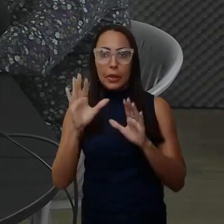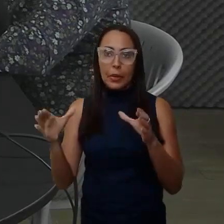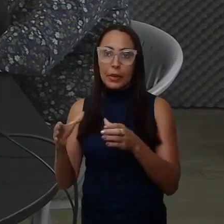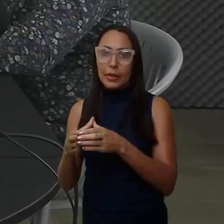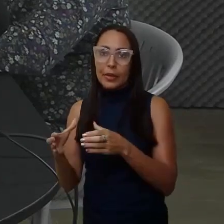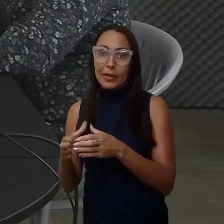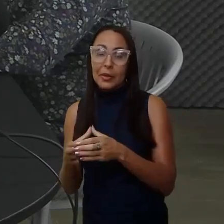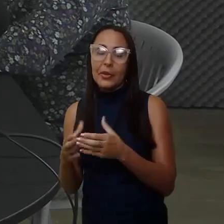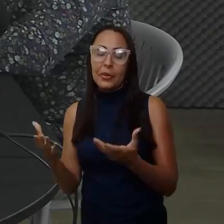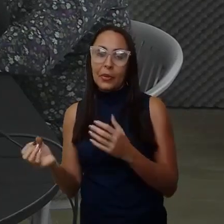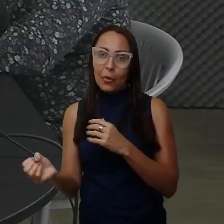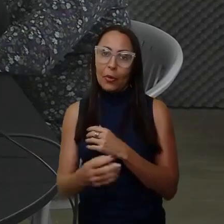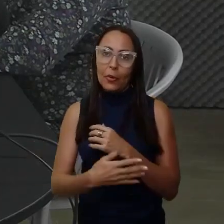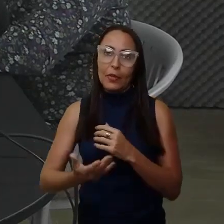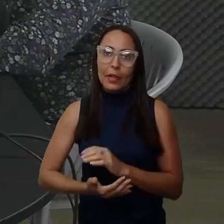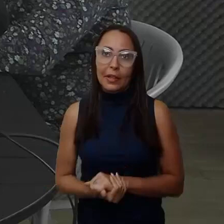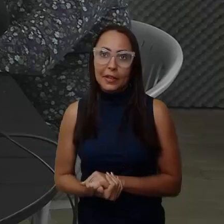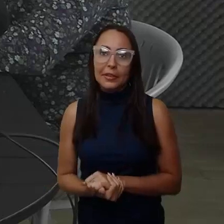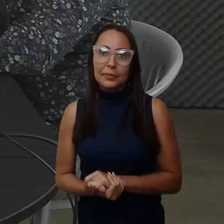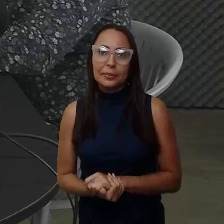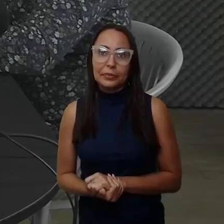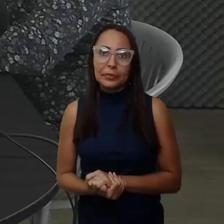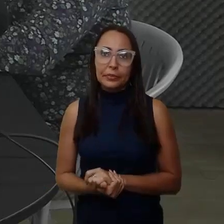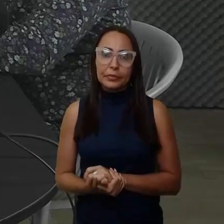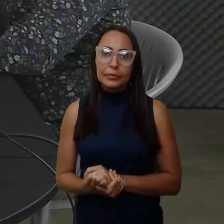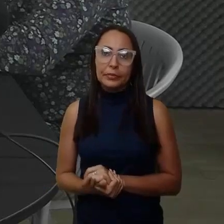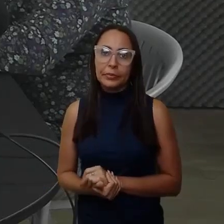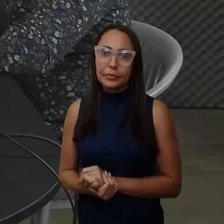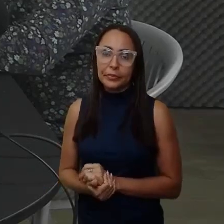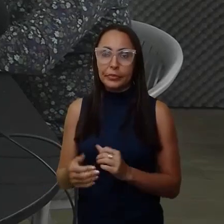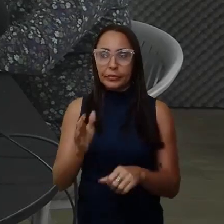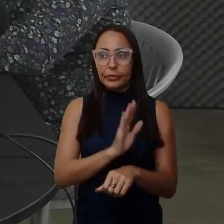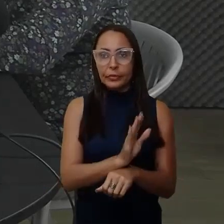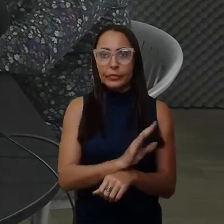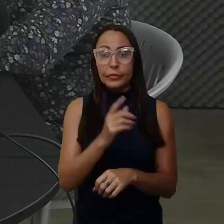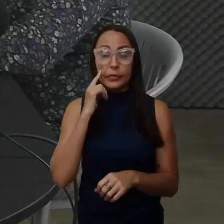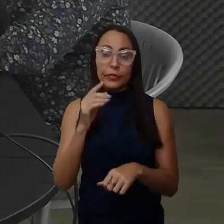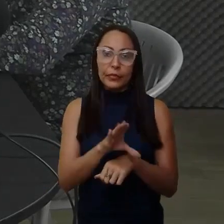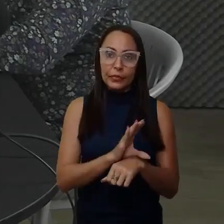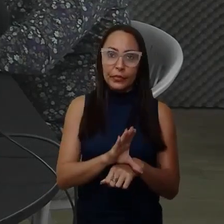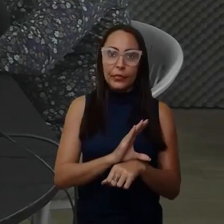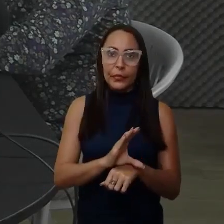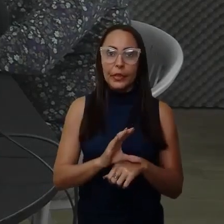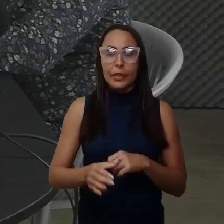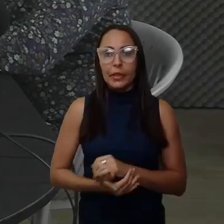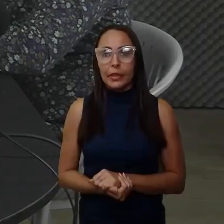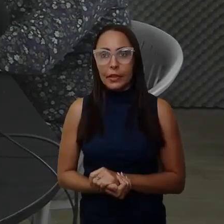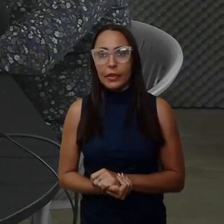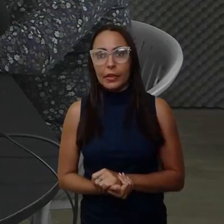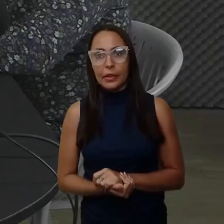que fez aquilo. Sim. E eu sou daquelas, eu sou a última a sair do cinema. Eu já fui expulsa do cinema. Porque as pessoas,